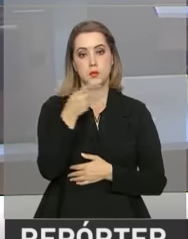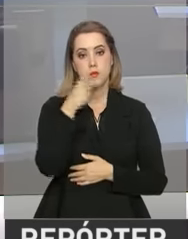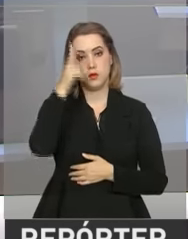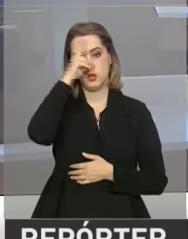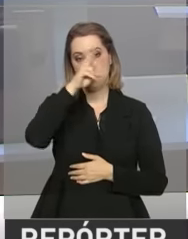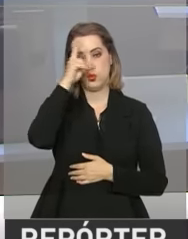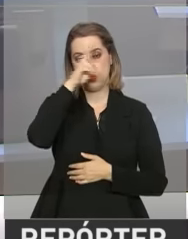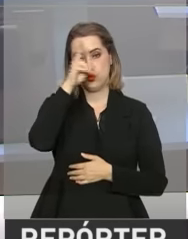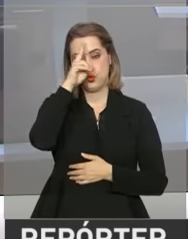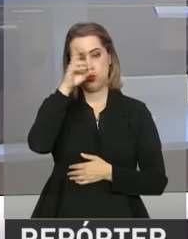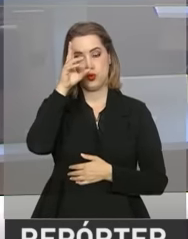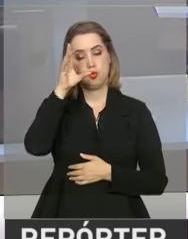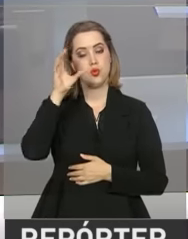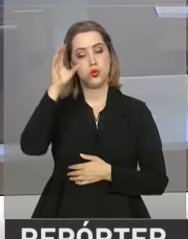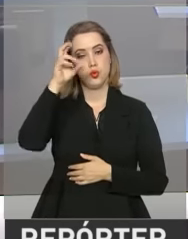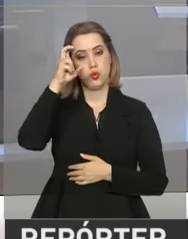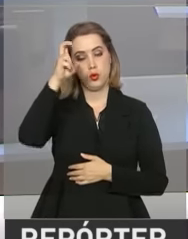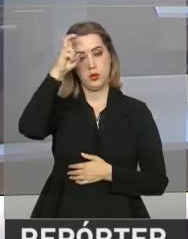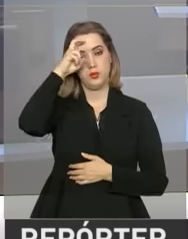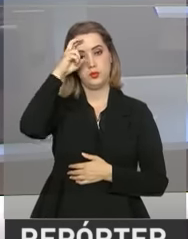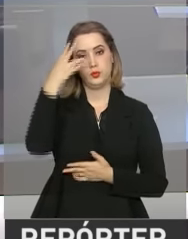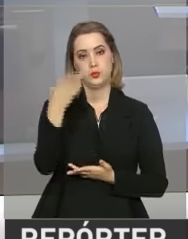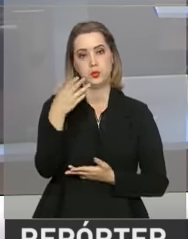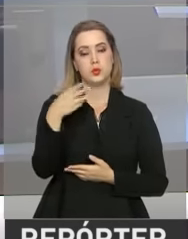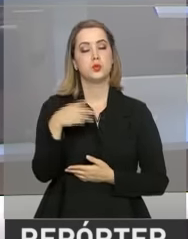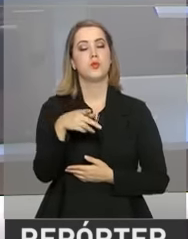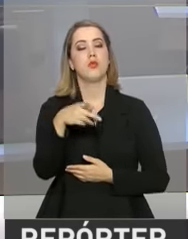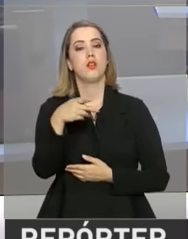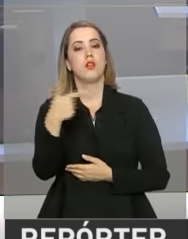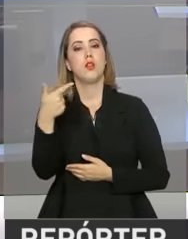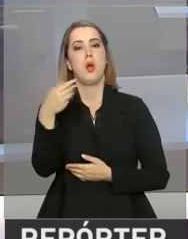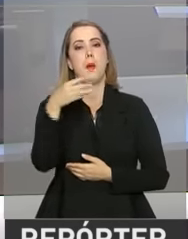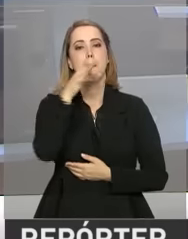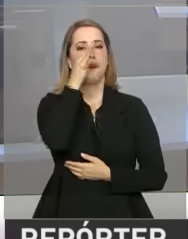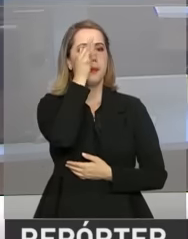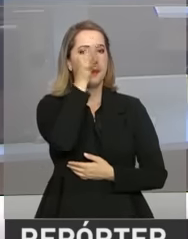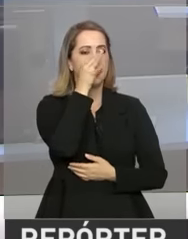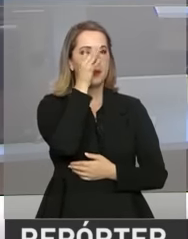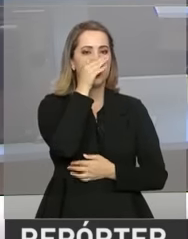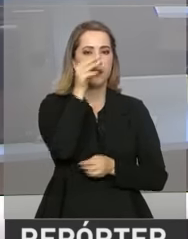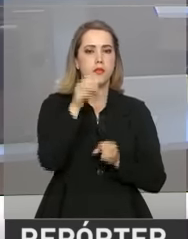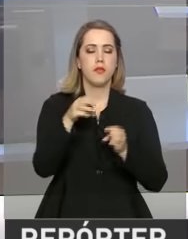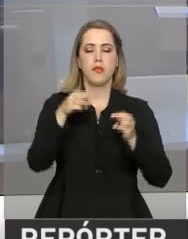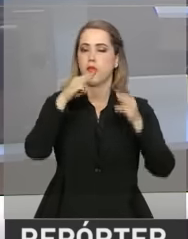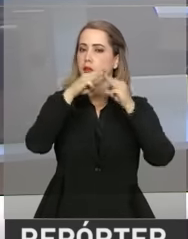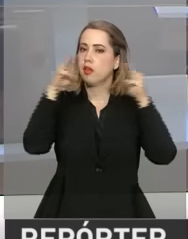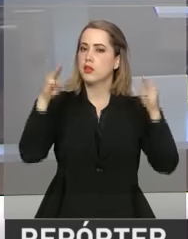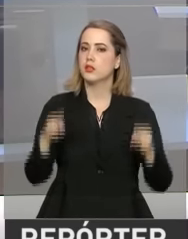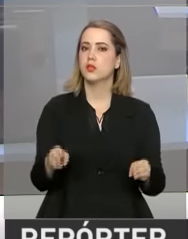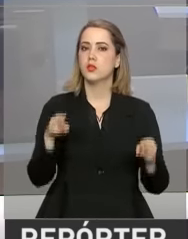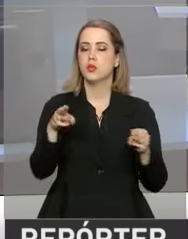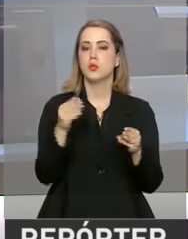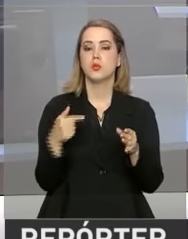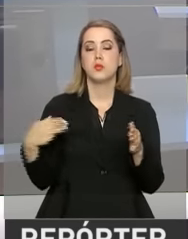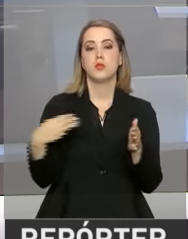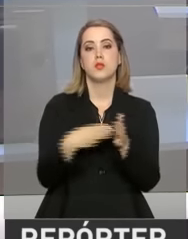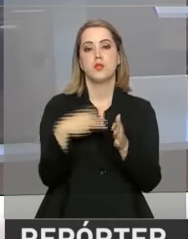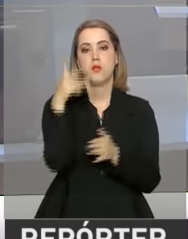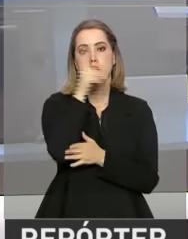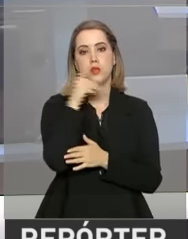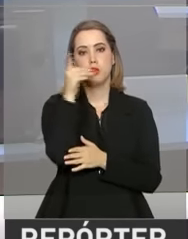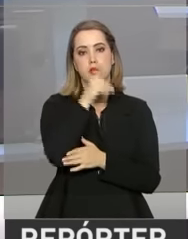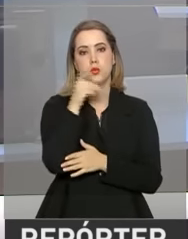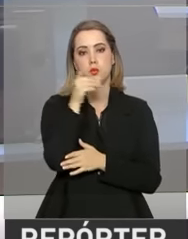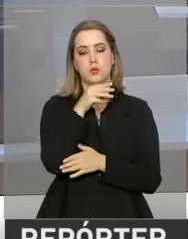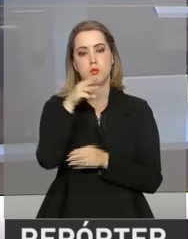e cultura. A 10ª Primavera dos Museus vai até domingo, dia 25. O tema deste ano é Museus, Memórias e